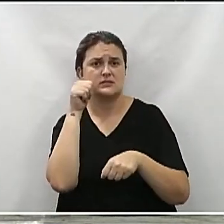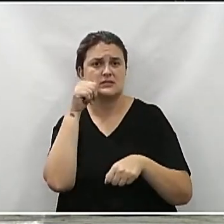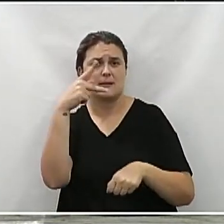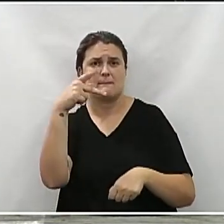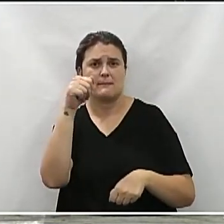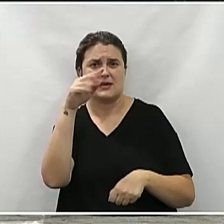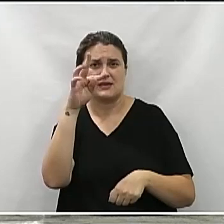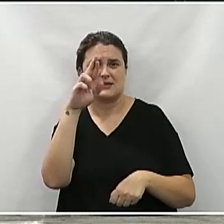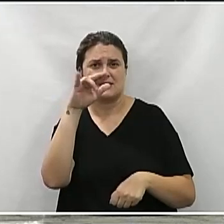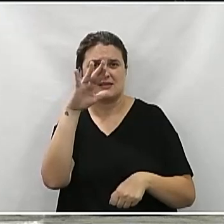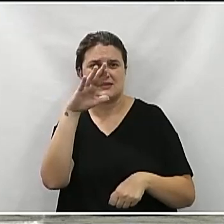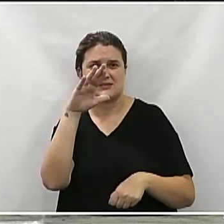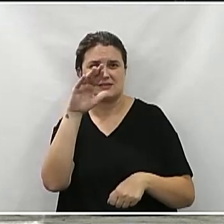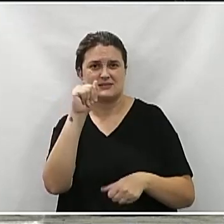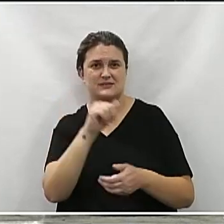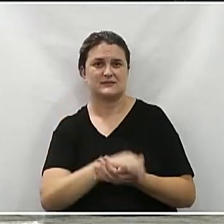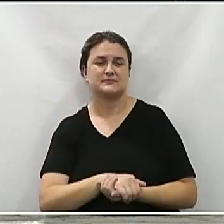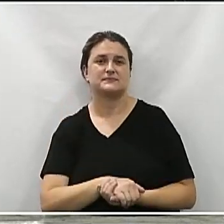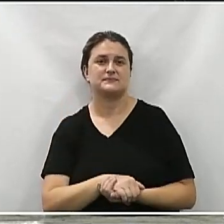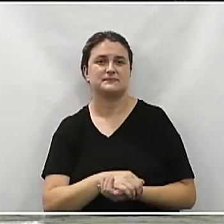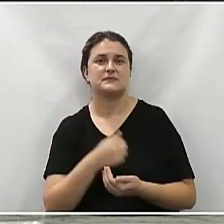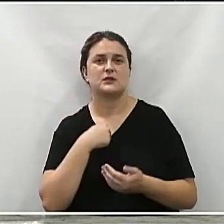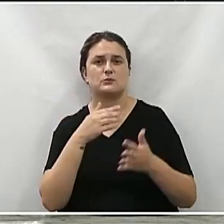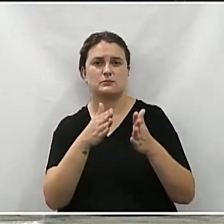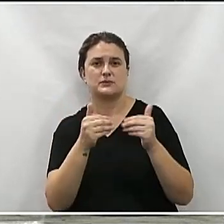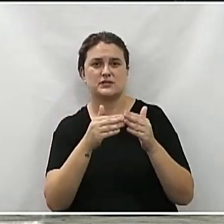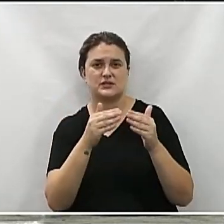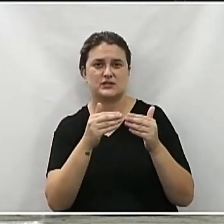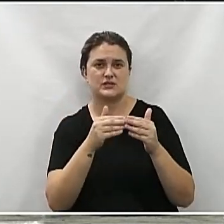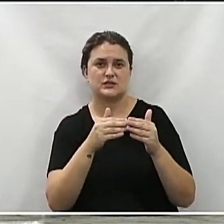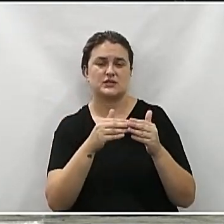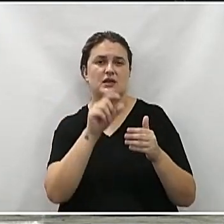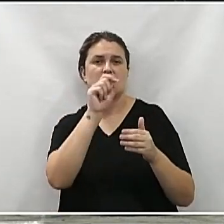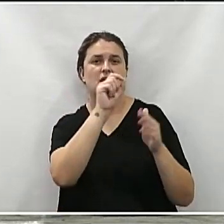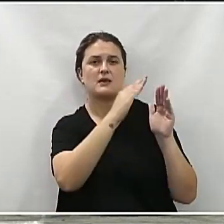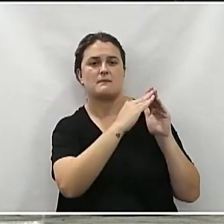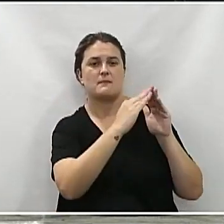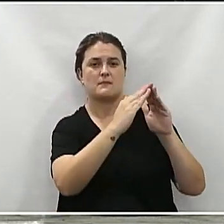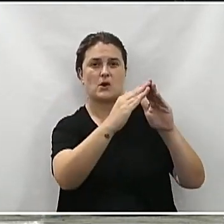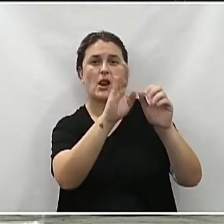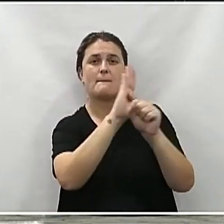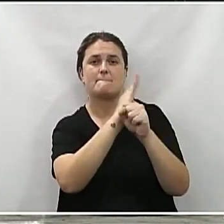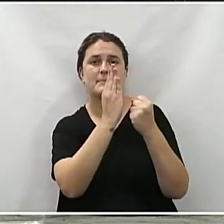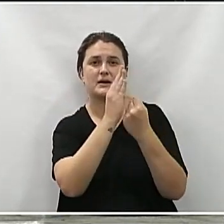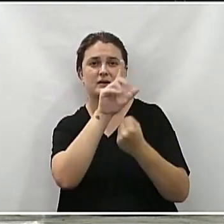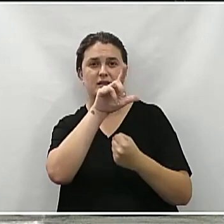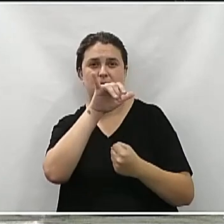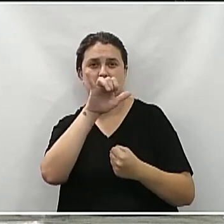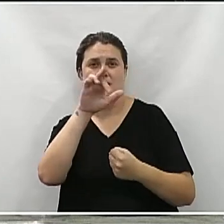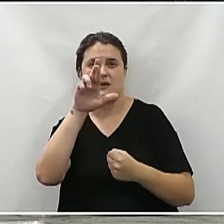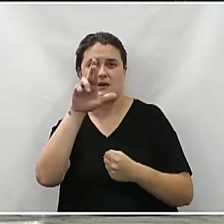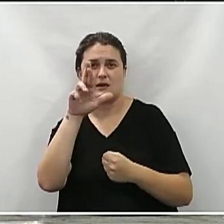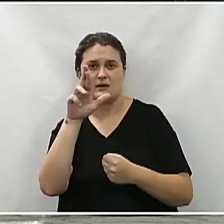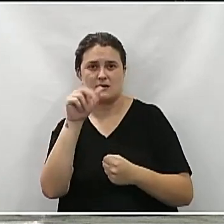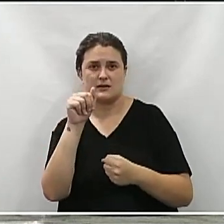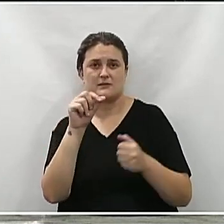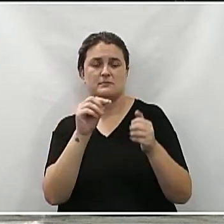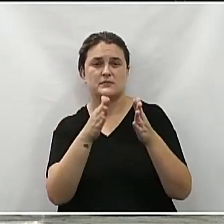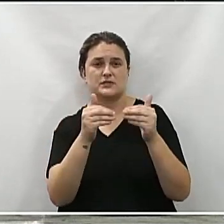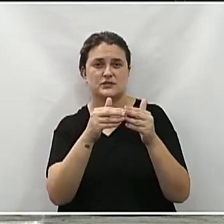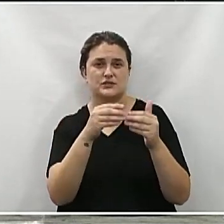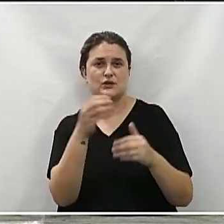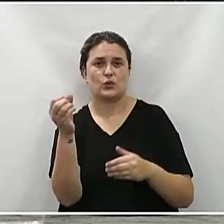pedido também dos moradores do bairro Limeira onde eles solicitaram para que seja feita uma nova eleição